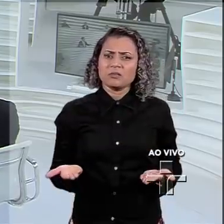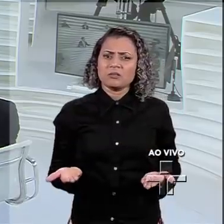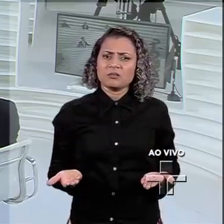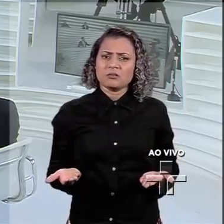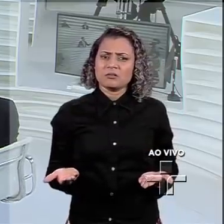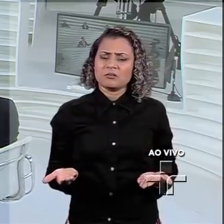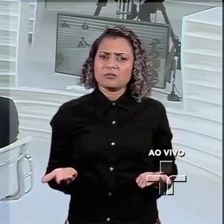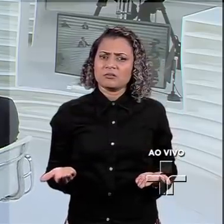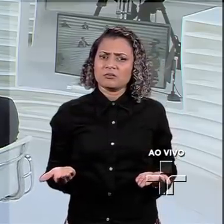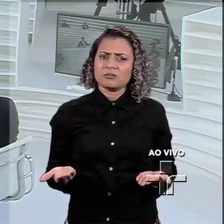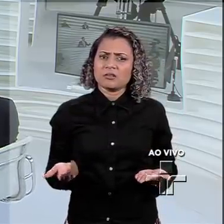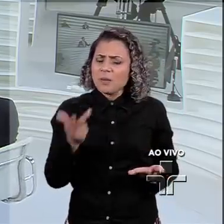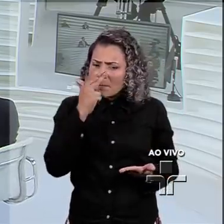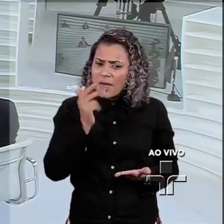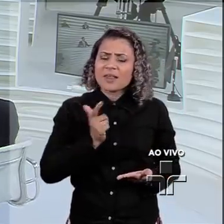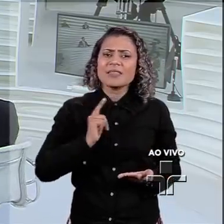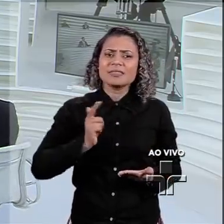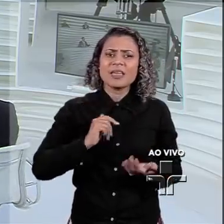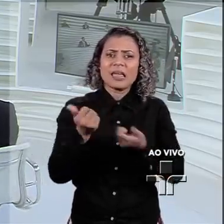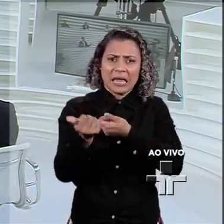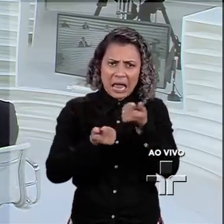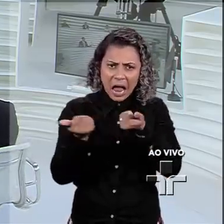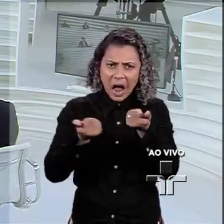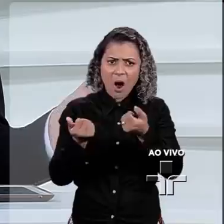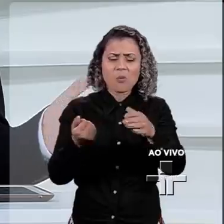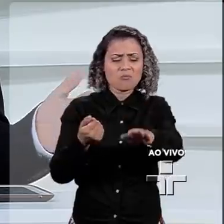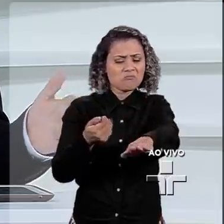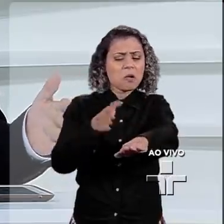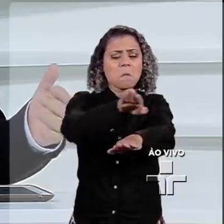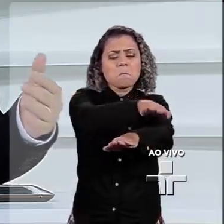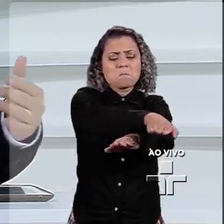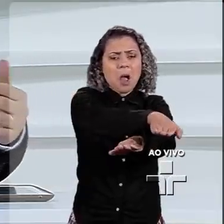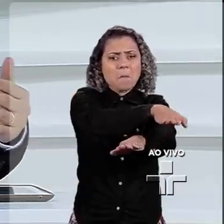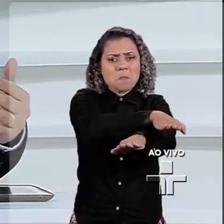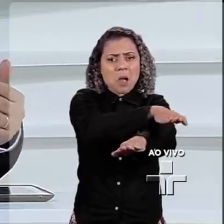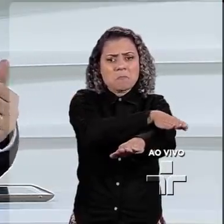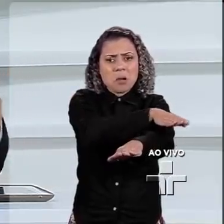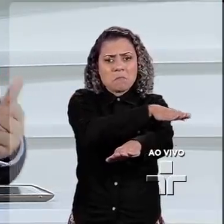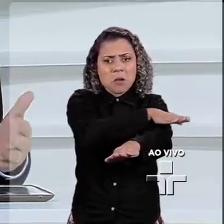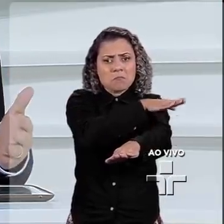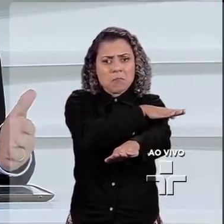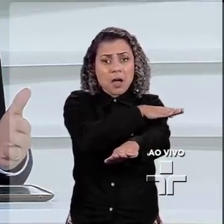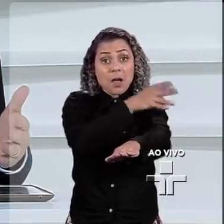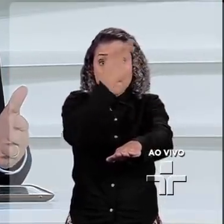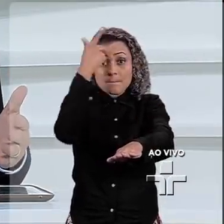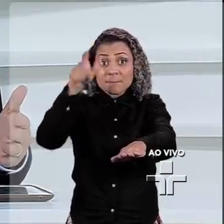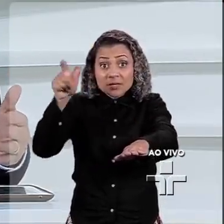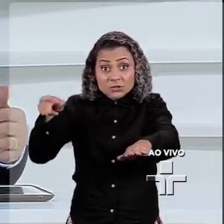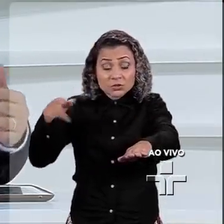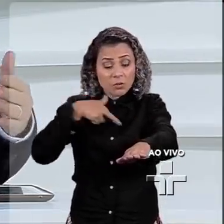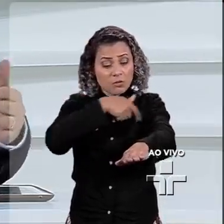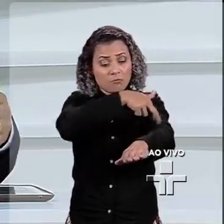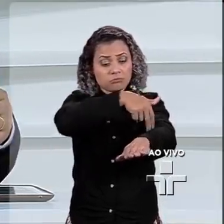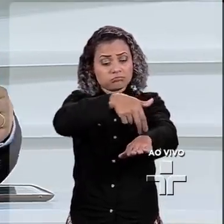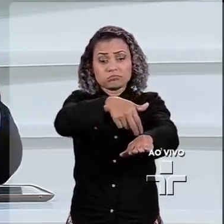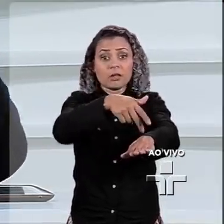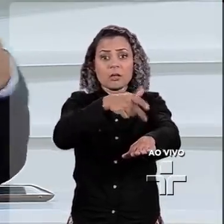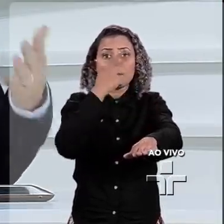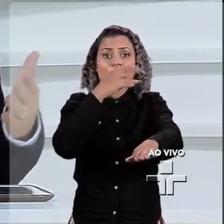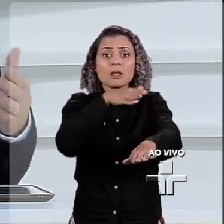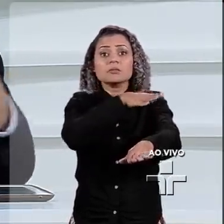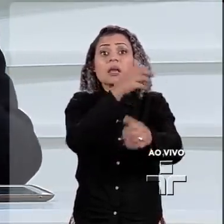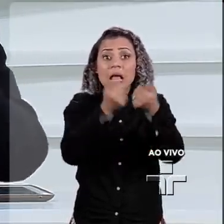tem as entradas para o carro, isso é aceito, e as pessoas que andam na calçada. E o carro